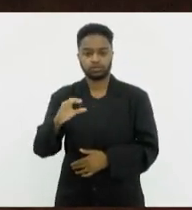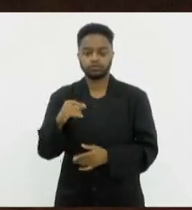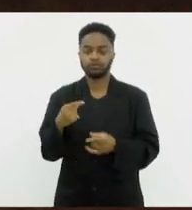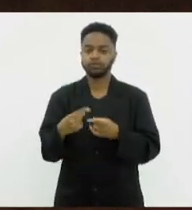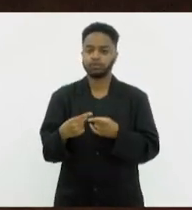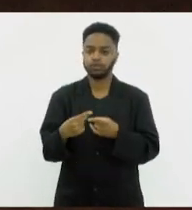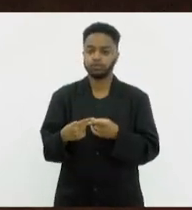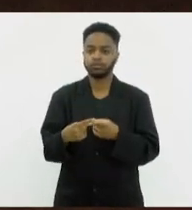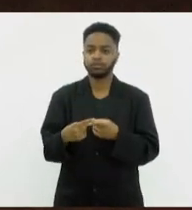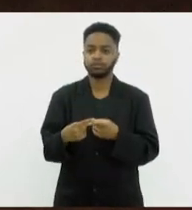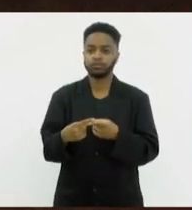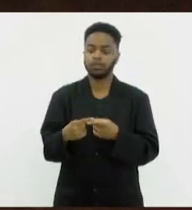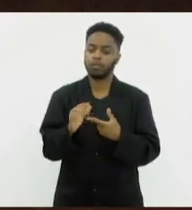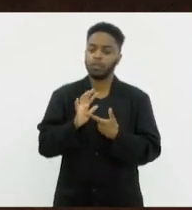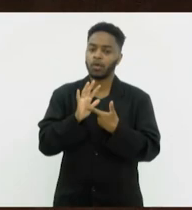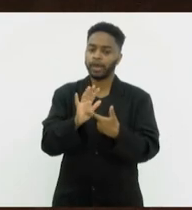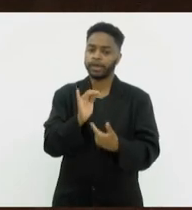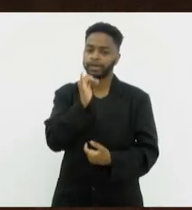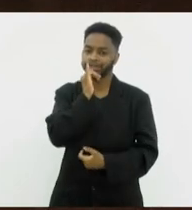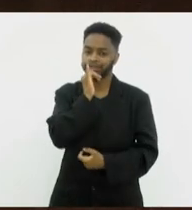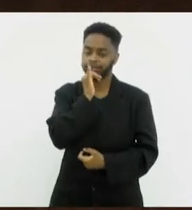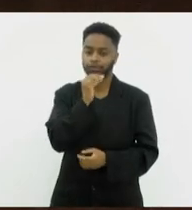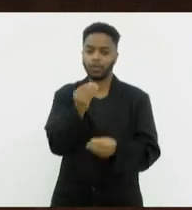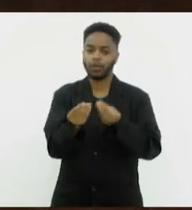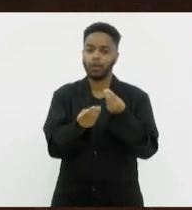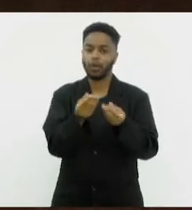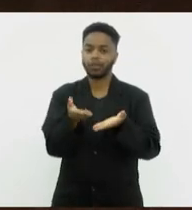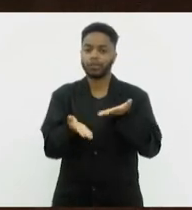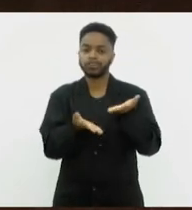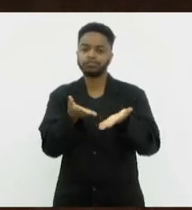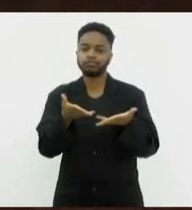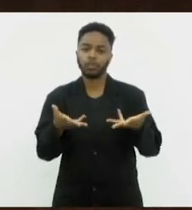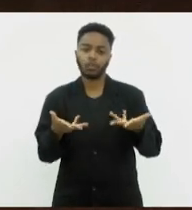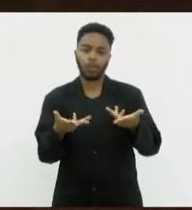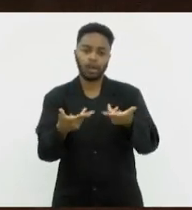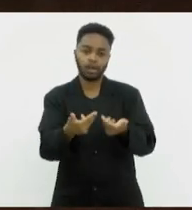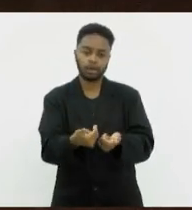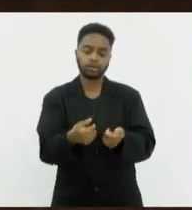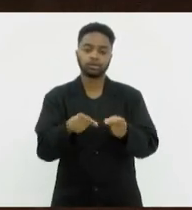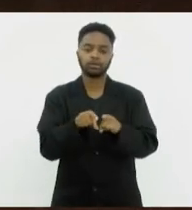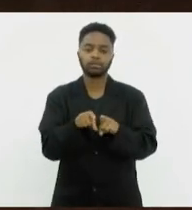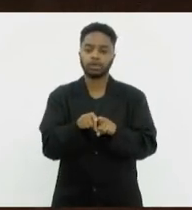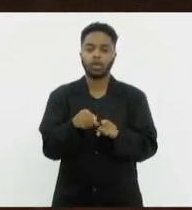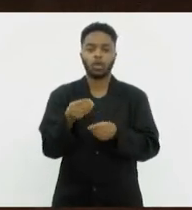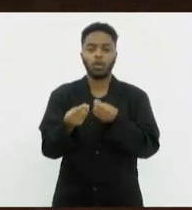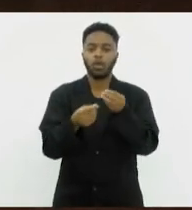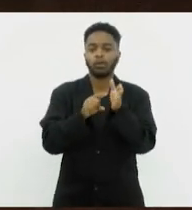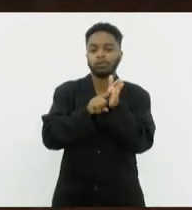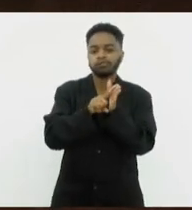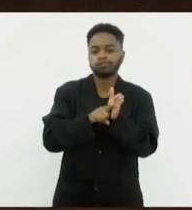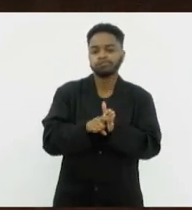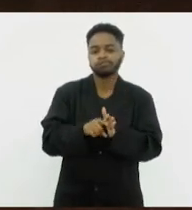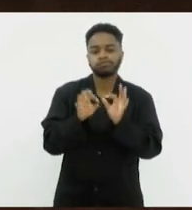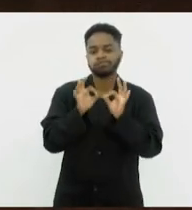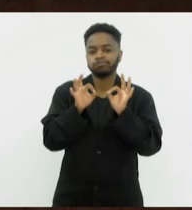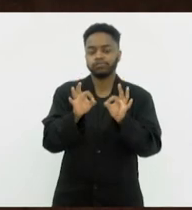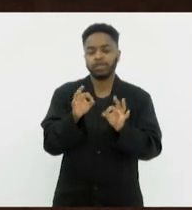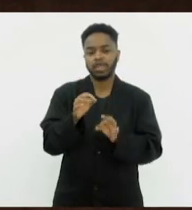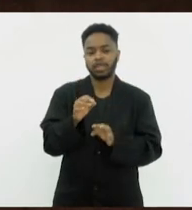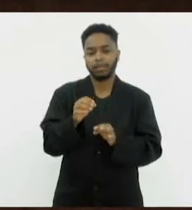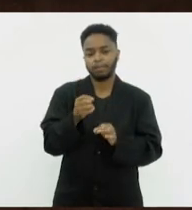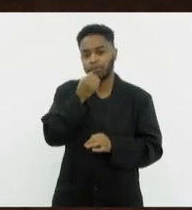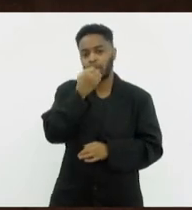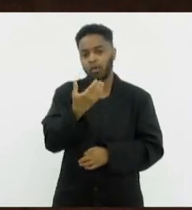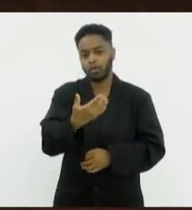esse melhor exemplo do que é um atendimento de qualidade, o que é uma investigação eficiente. Mas